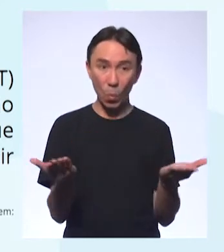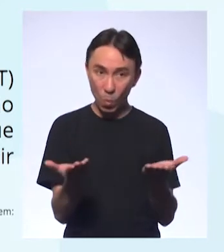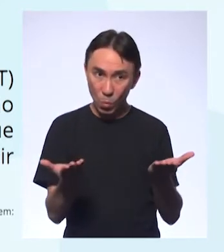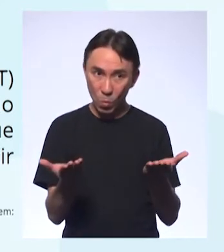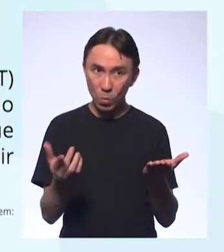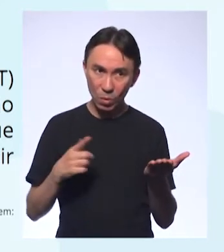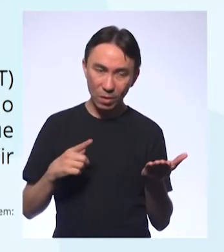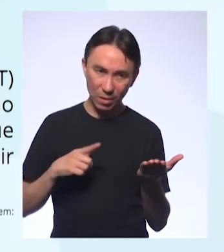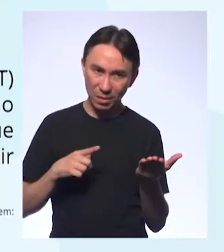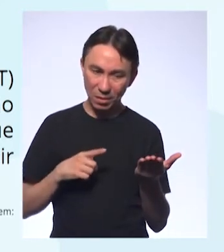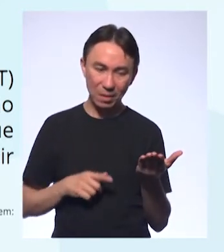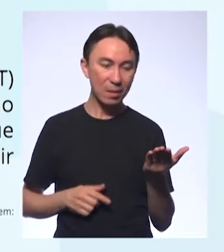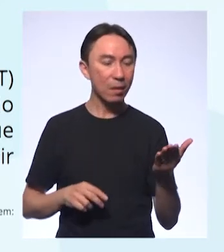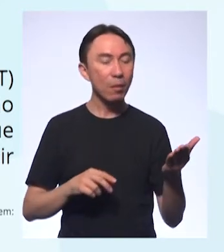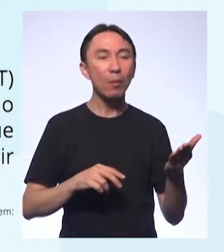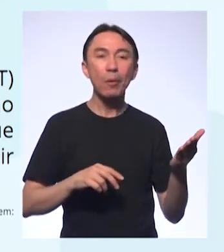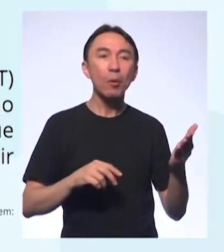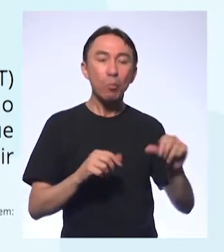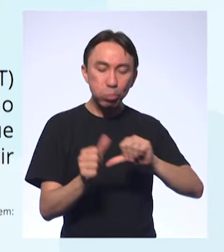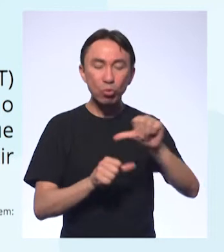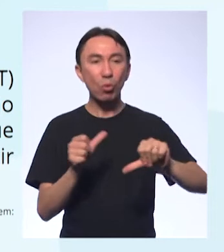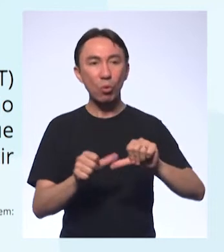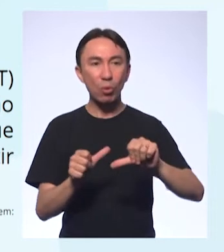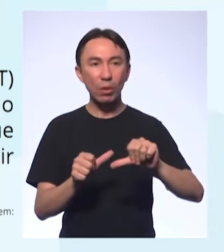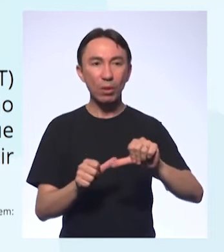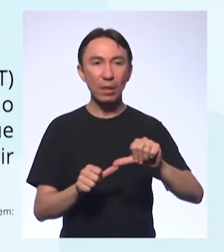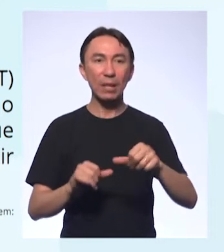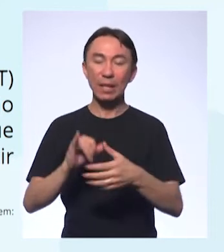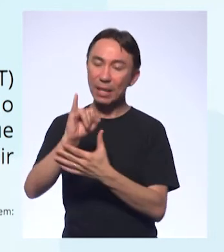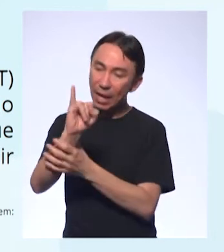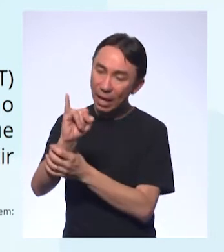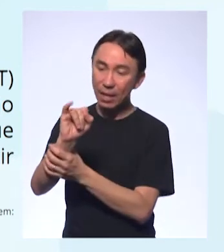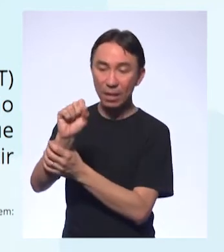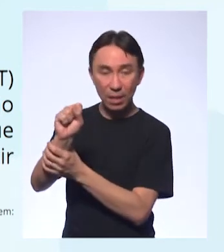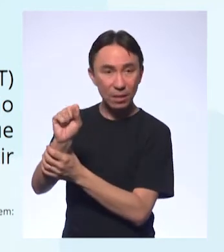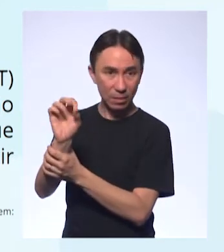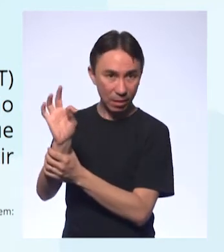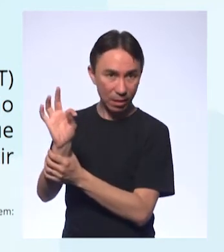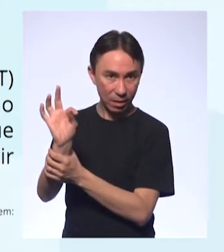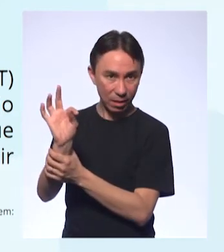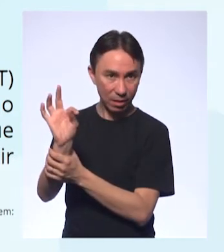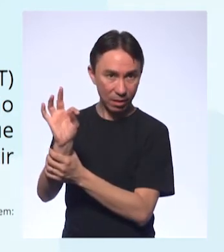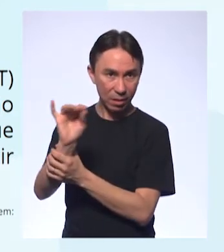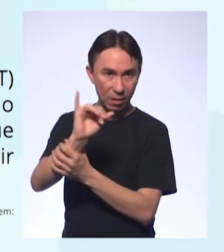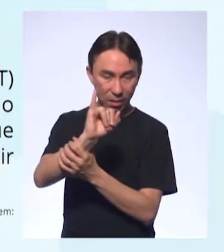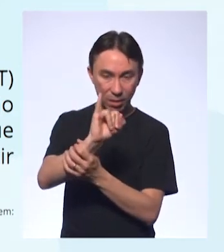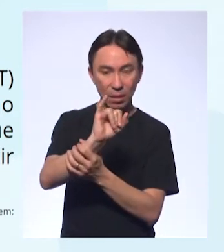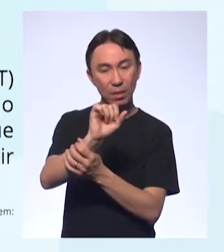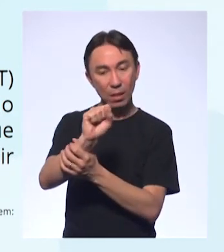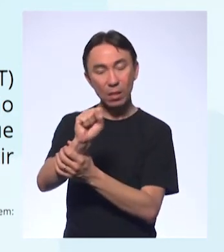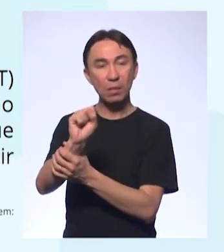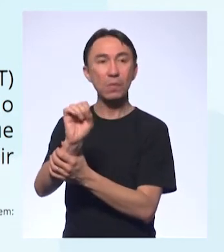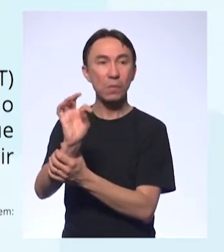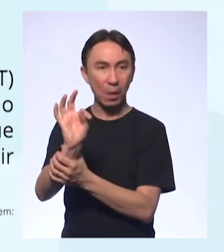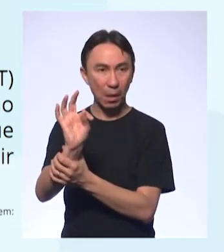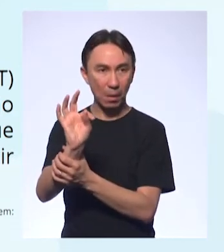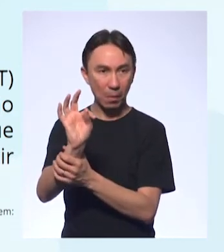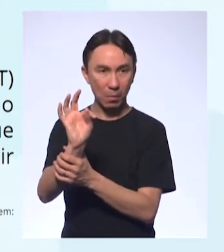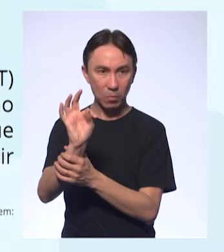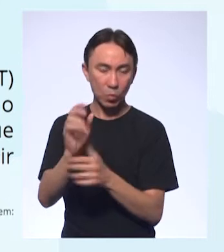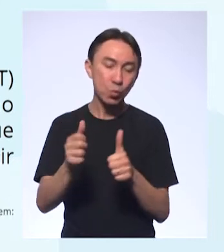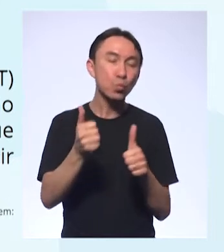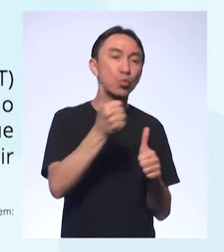que se aconselha a utilizar é infecção sexualmente transmissível, tá bom? Então ela passou a ser adotada em